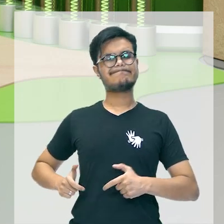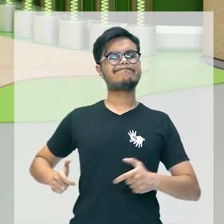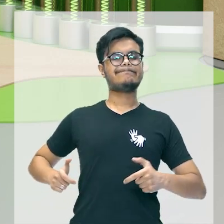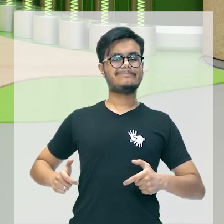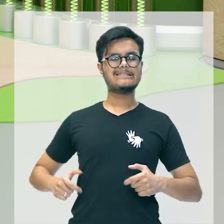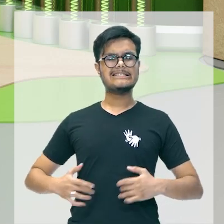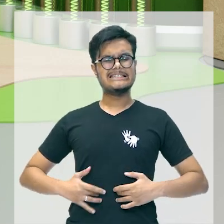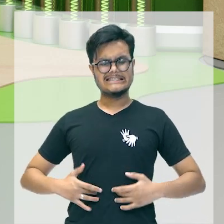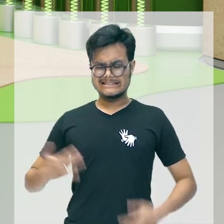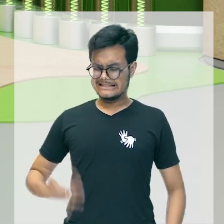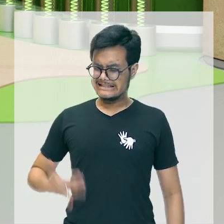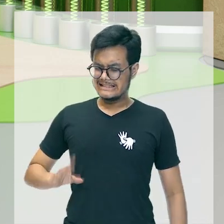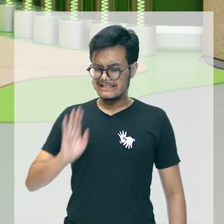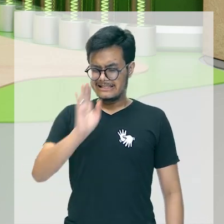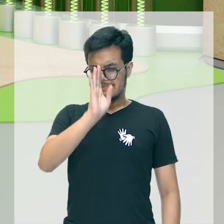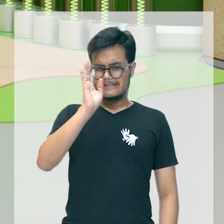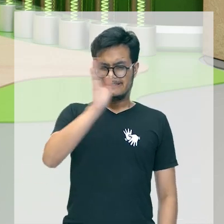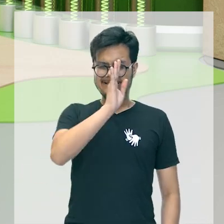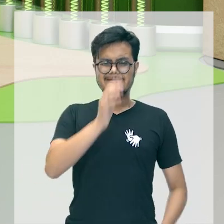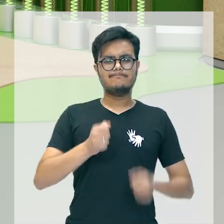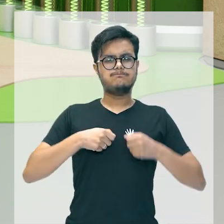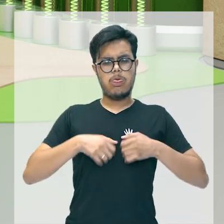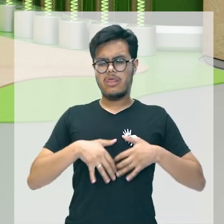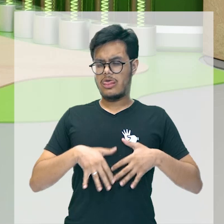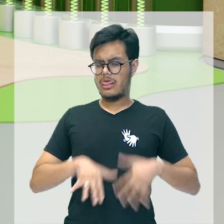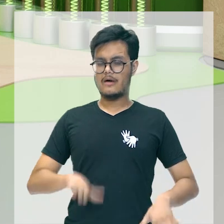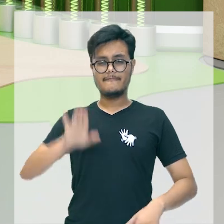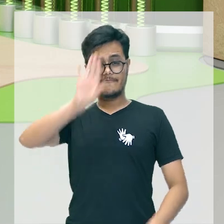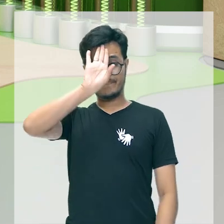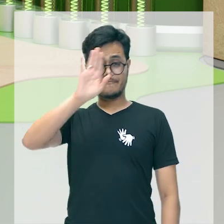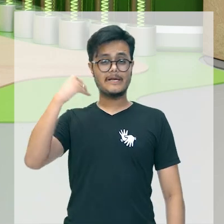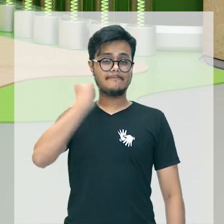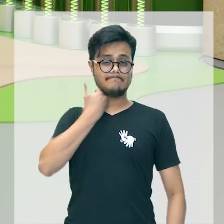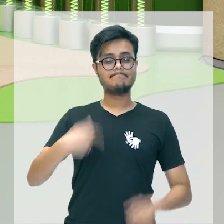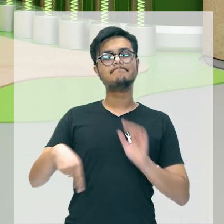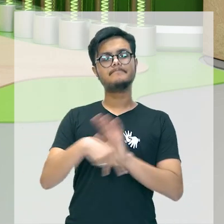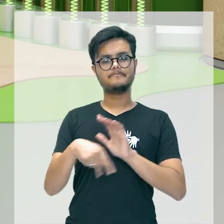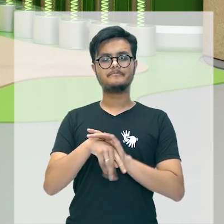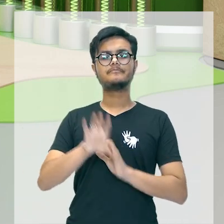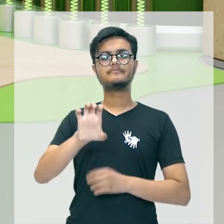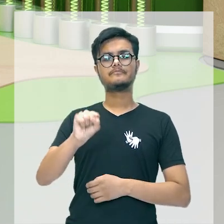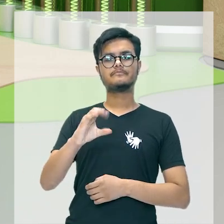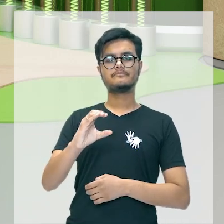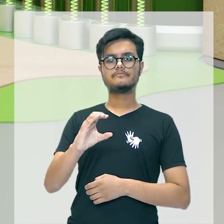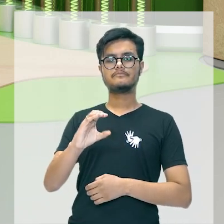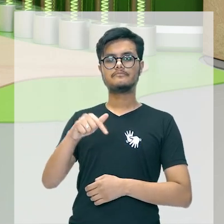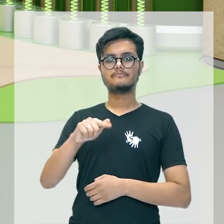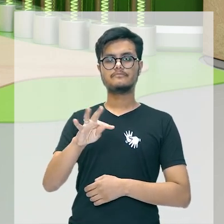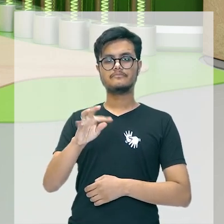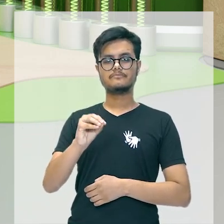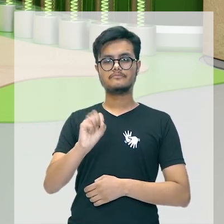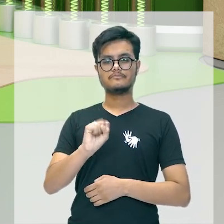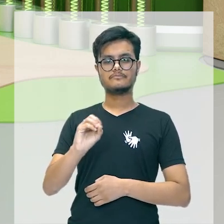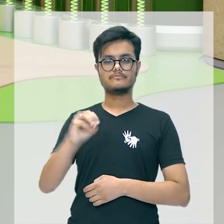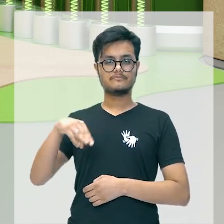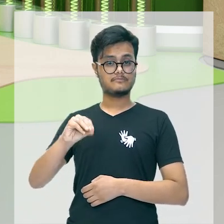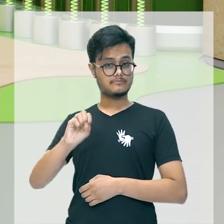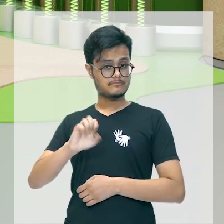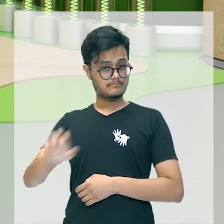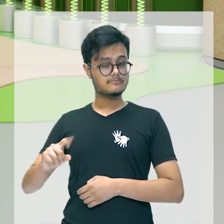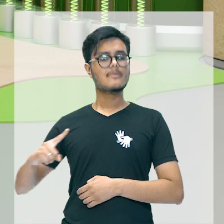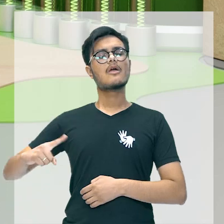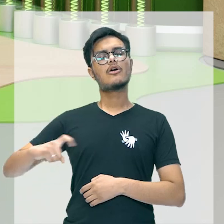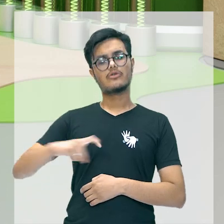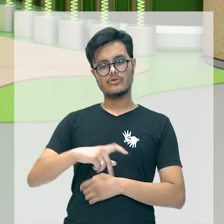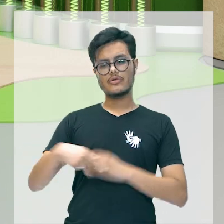dilatada, cólicas e náuseas, diarreia e febre. Todas essas são sintomas aí da esquistossomose, né, causada por esse